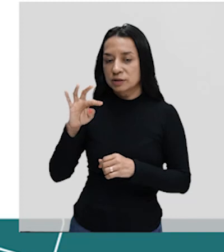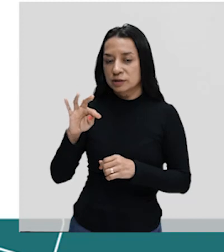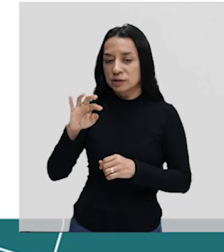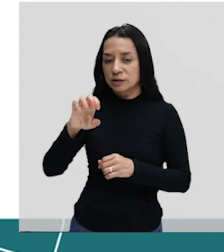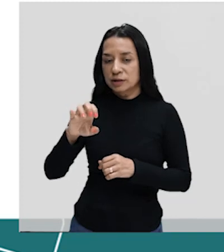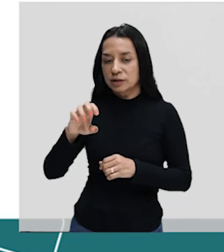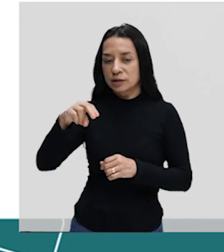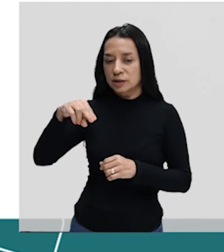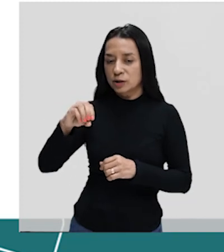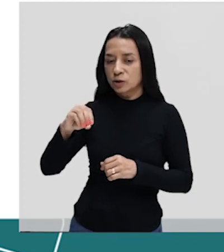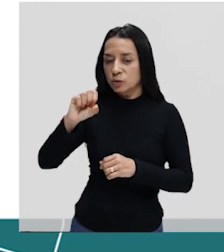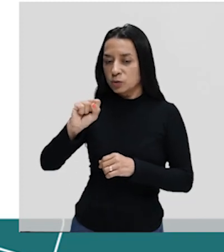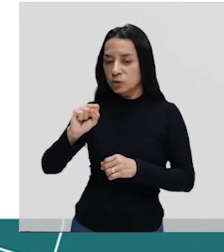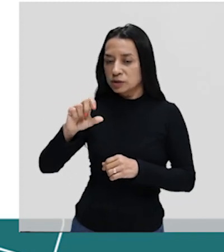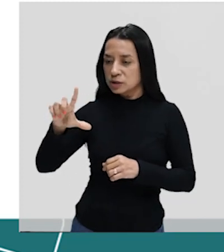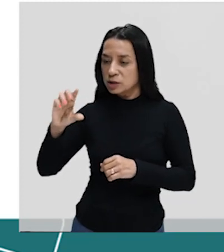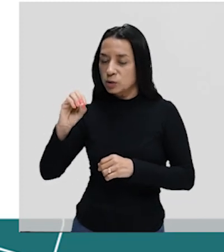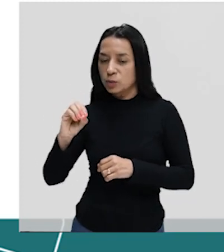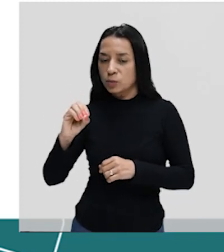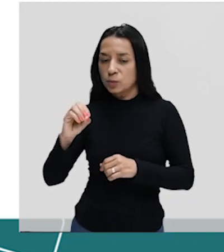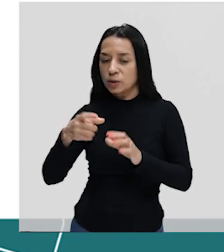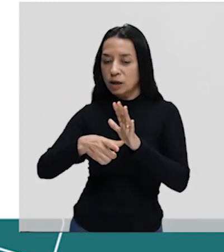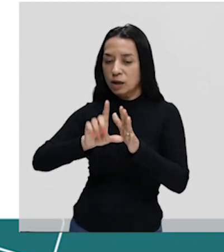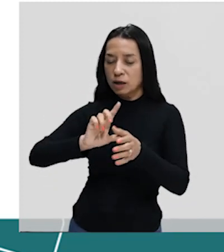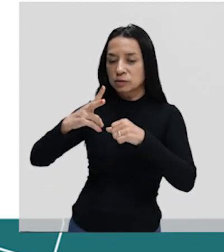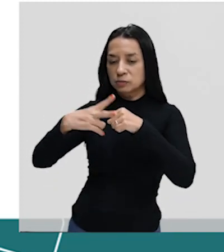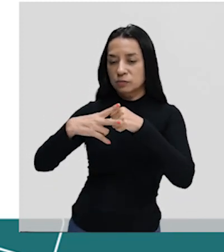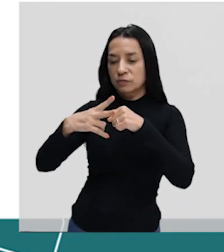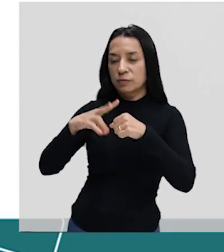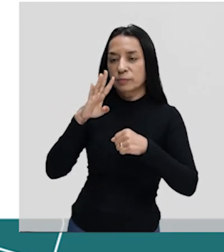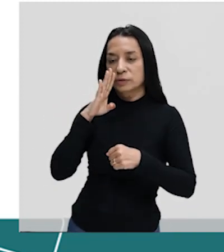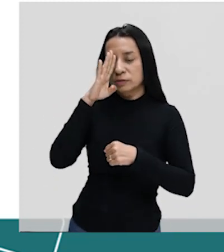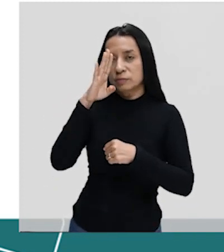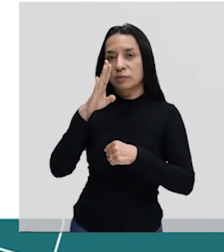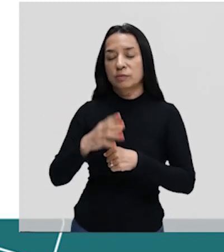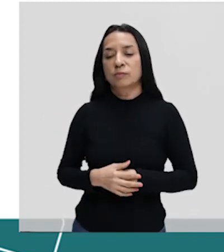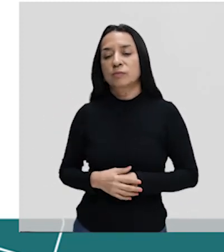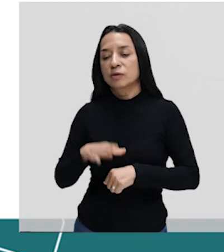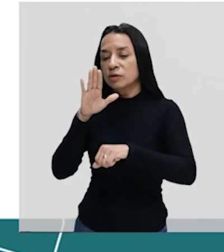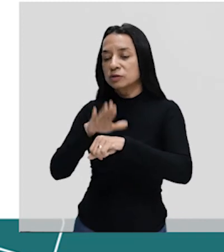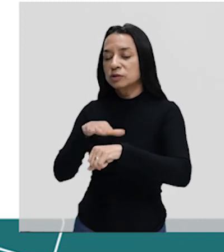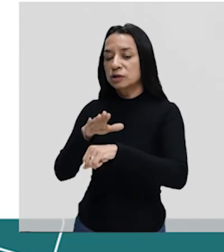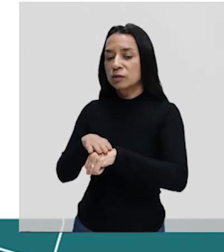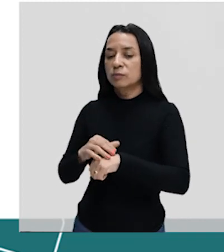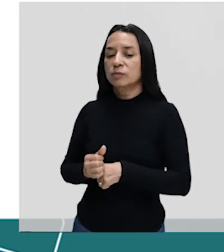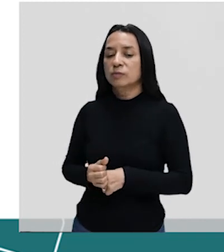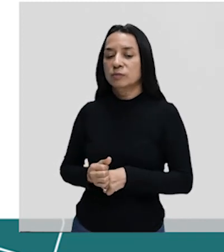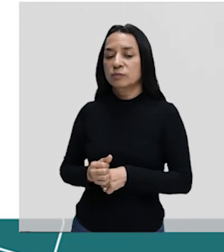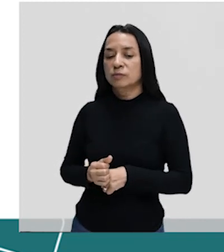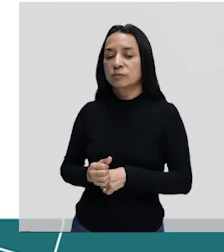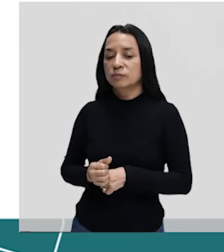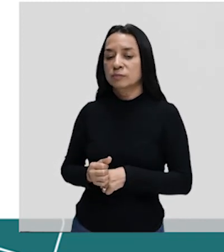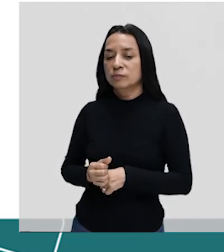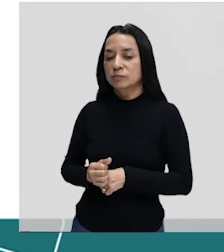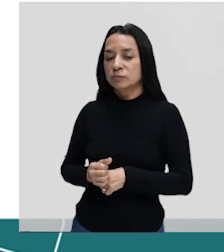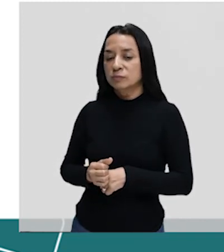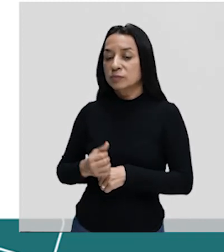lo aqui, antes do verbo principal. E eu te chamo está no